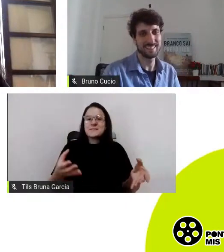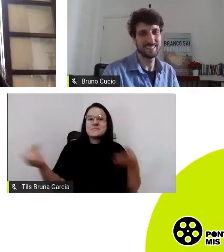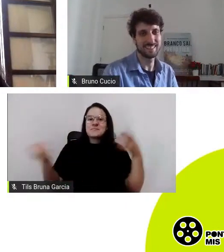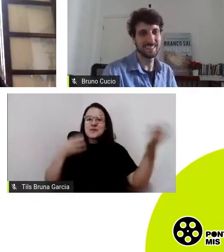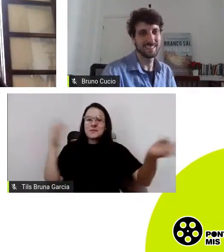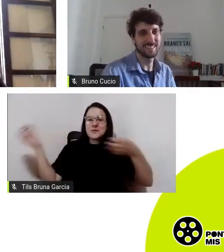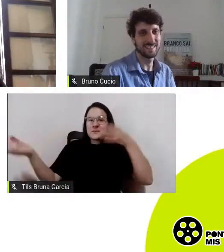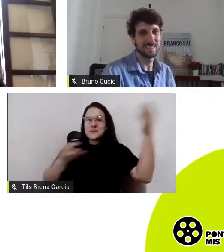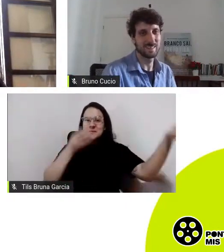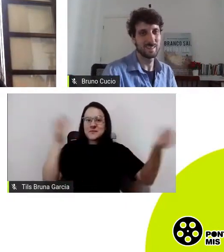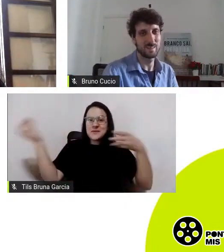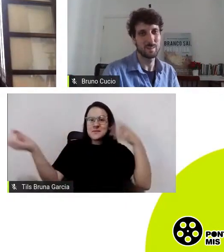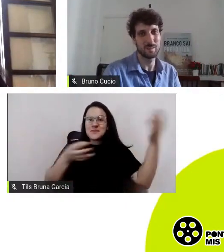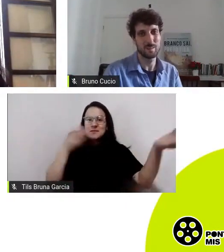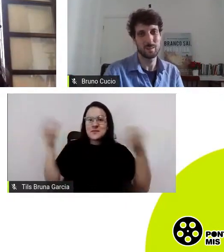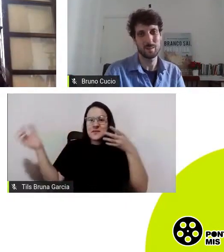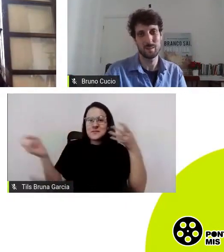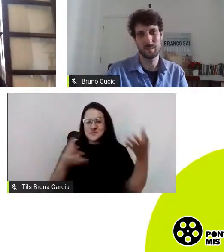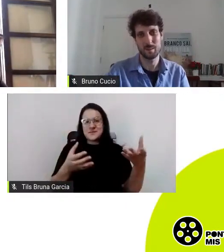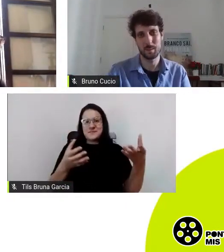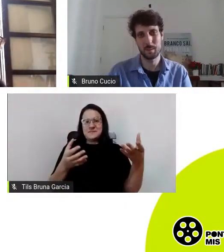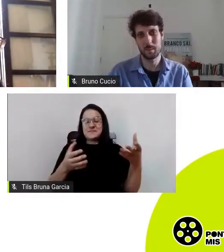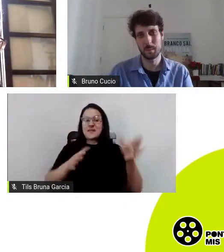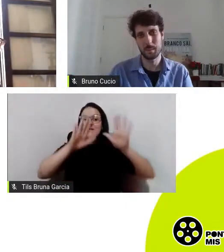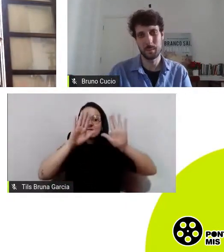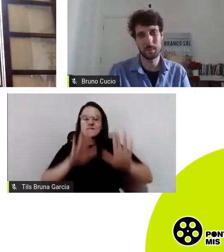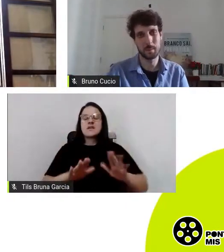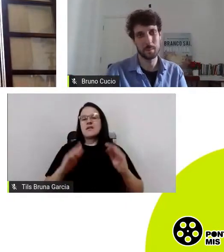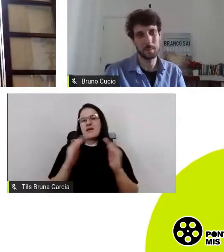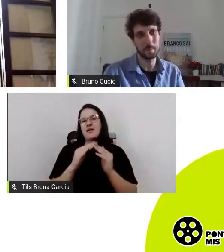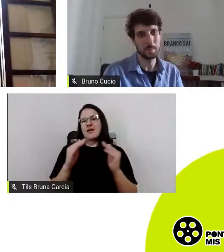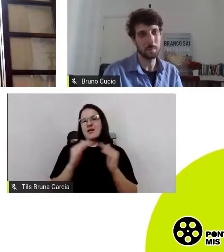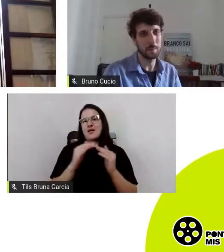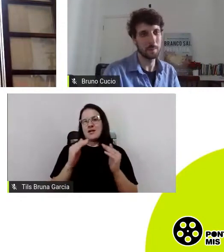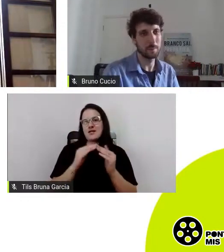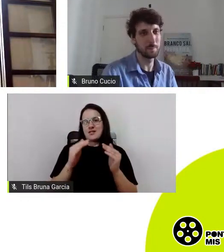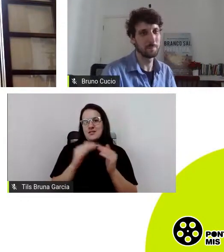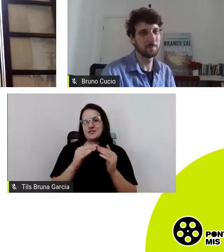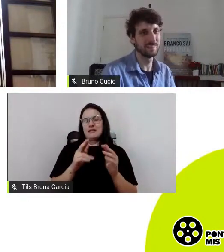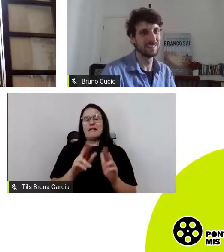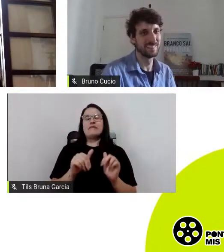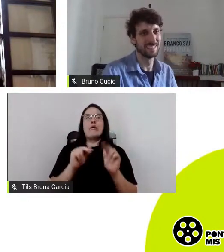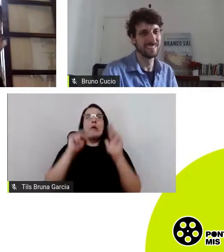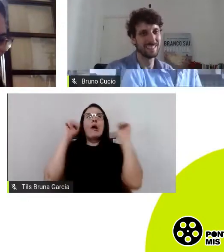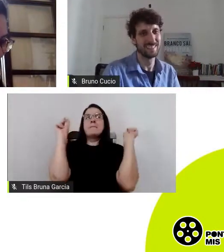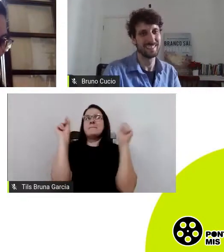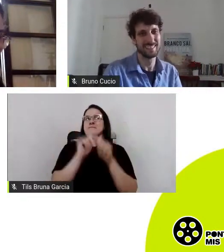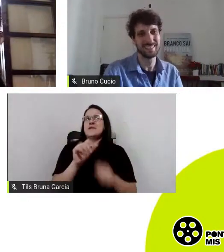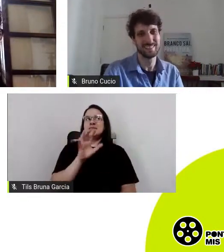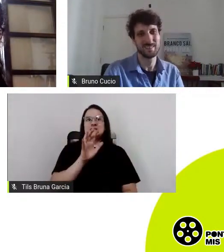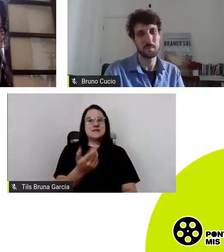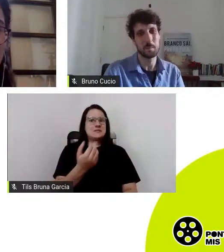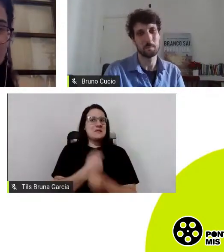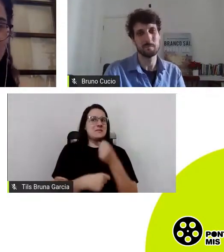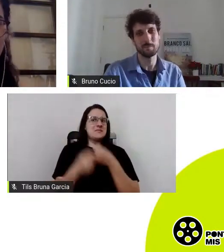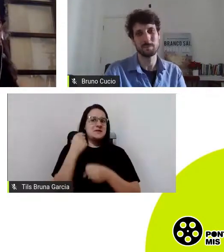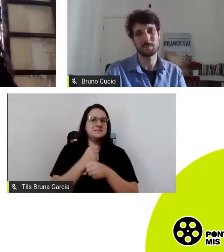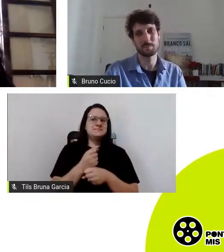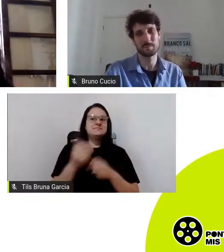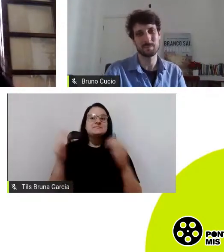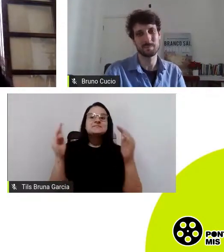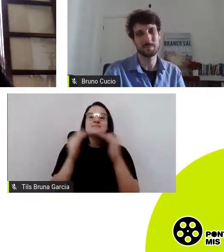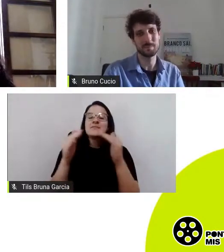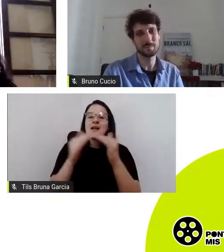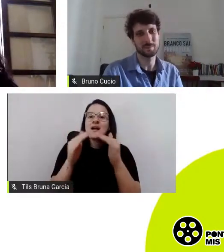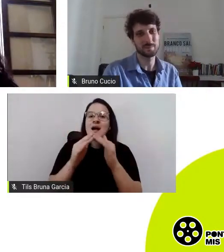vamos renovar tudo isso, essas nunca boas energias. Fique em casa. Novo, nunca mais. Nunca mais, né, então... Fique